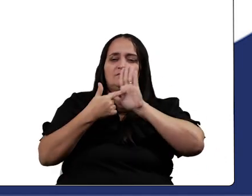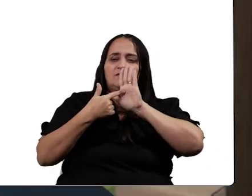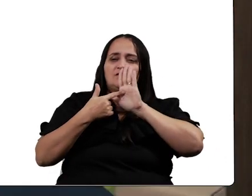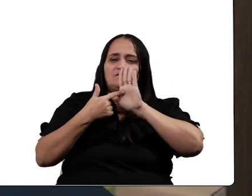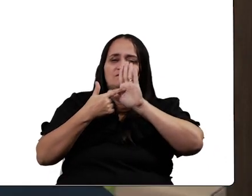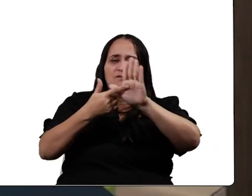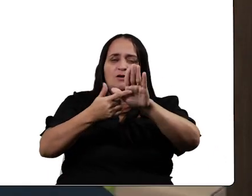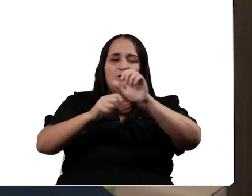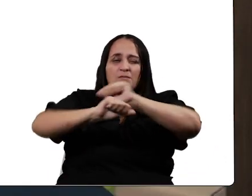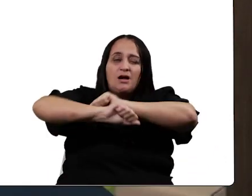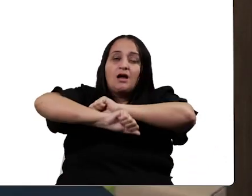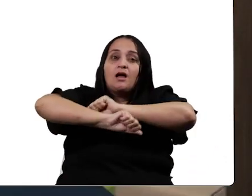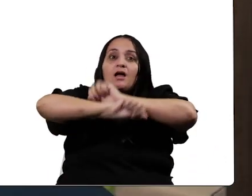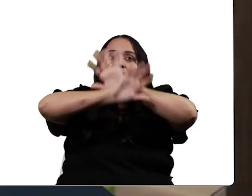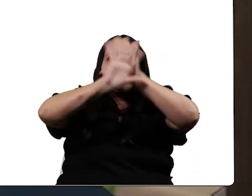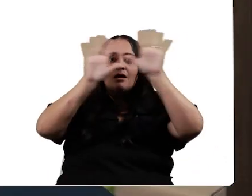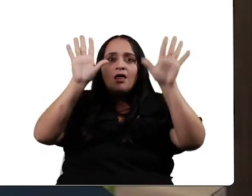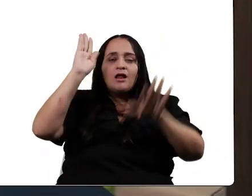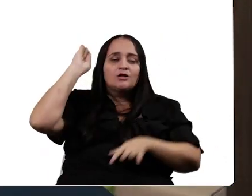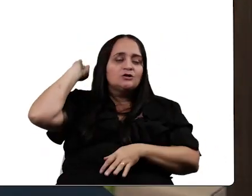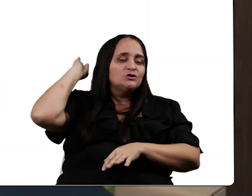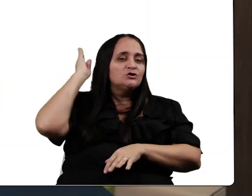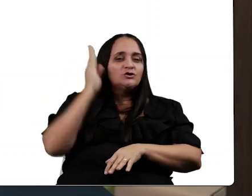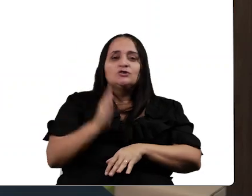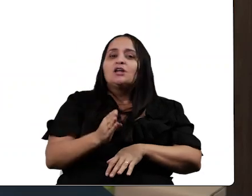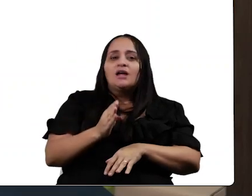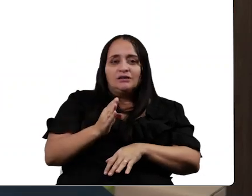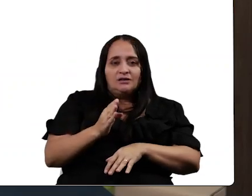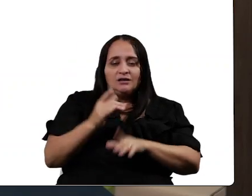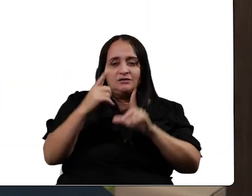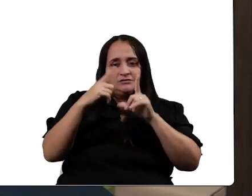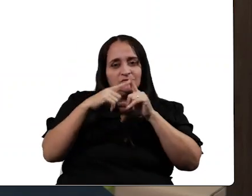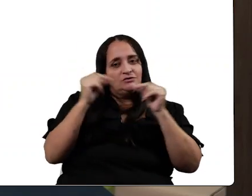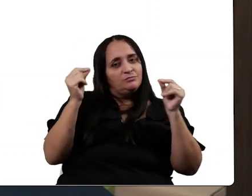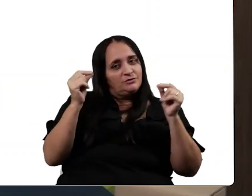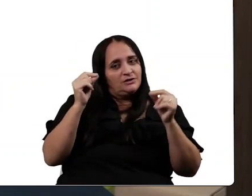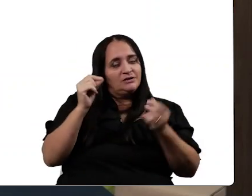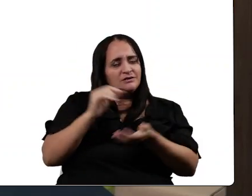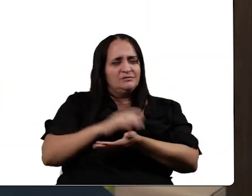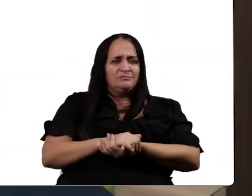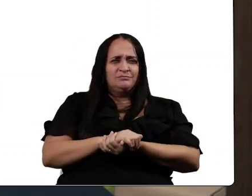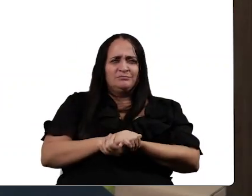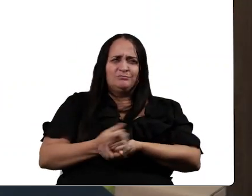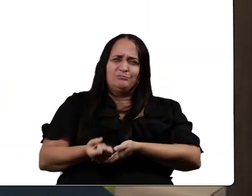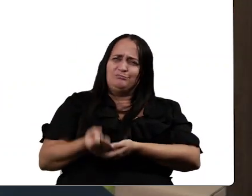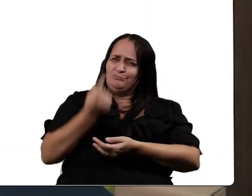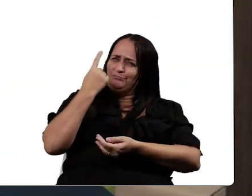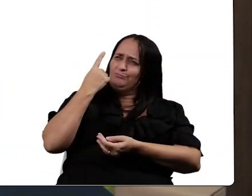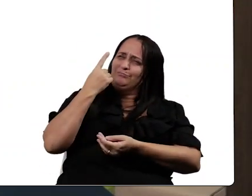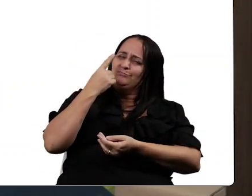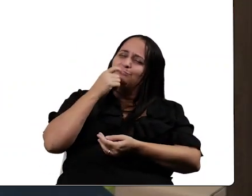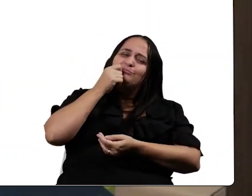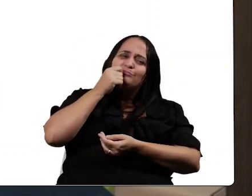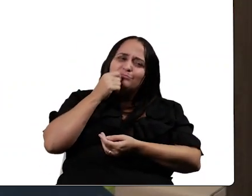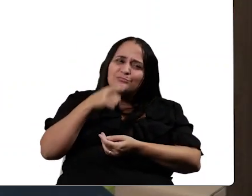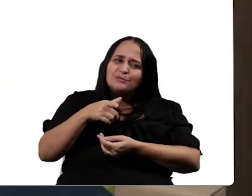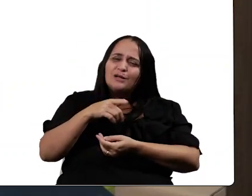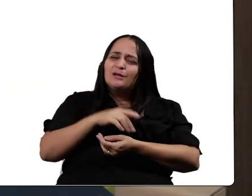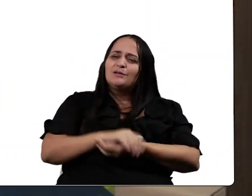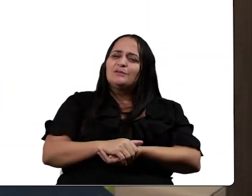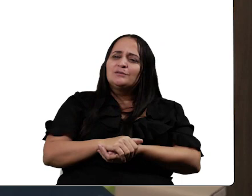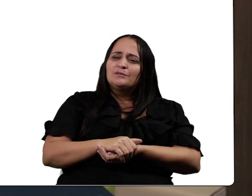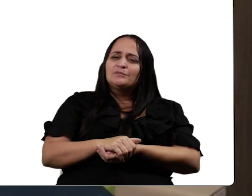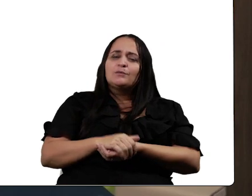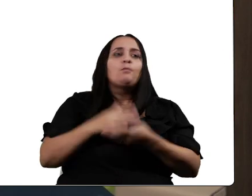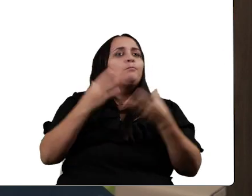japoneses. Olha, tão engraçado isso, por quê? Porque muitos de vocês podem